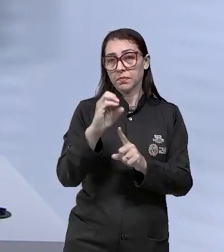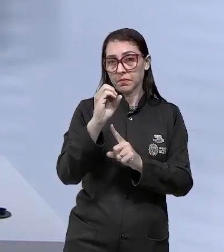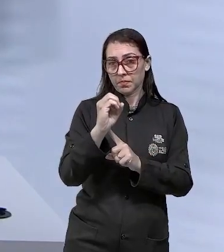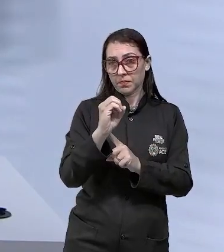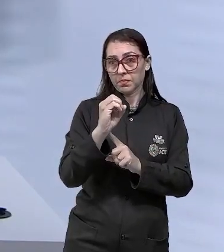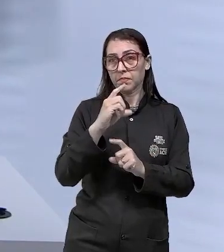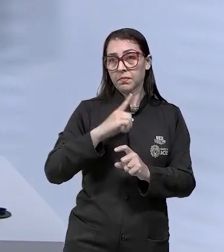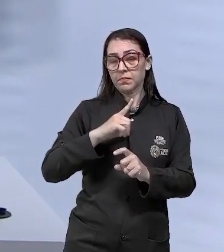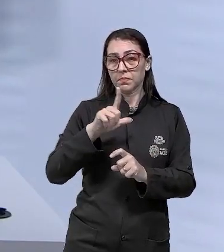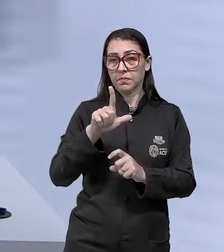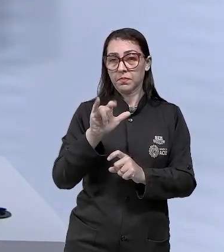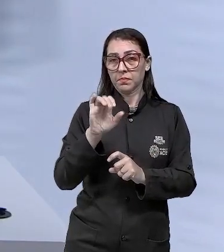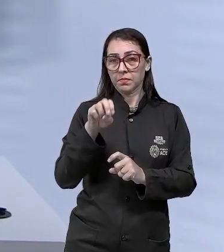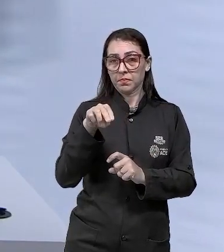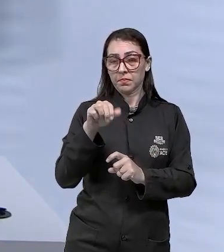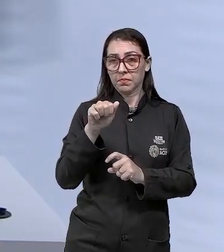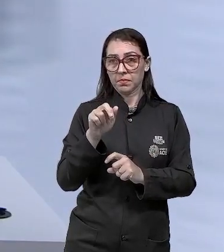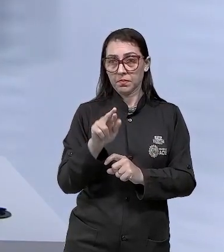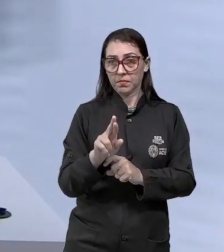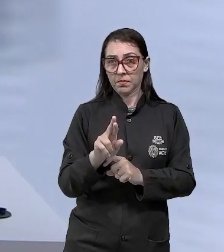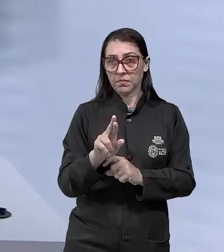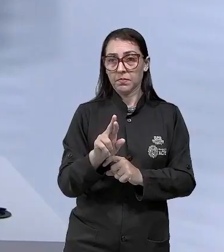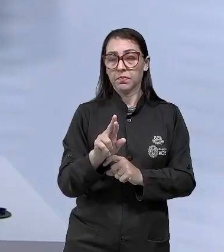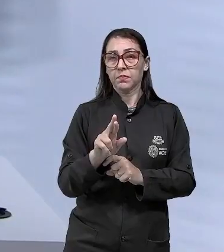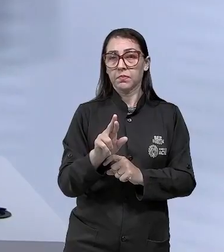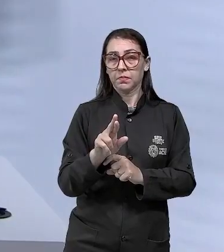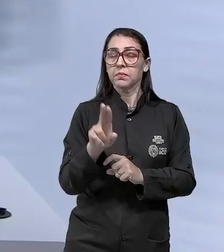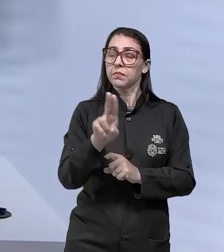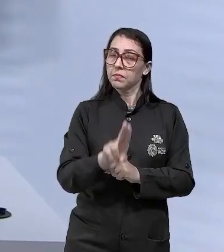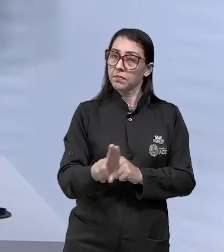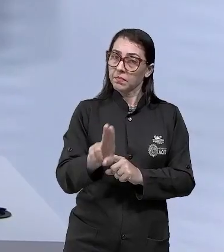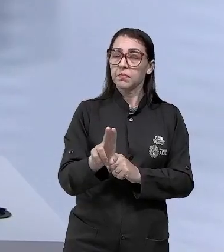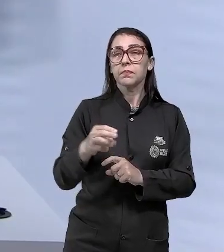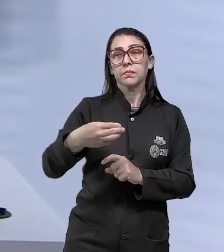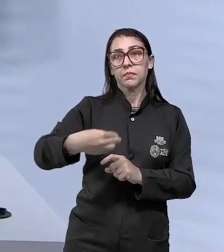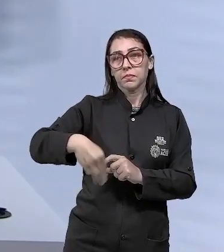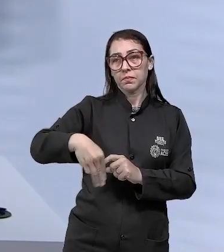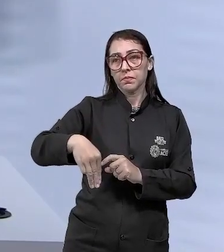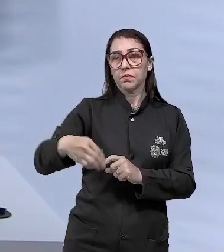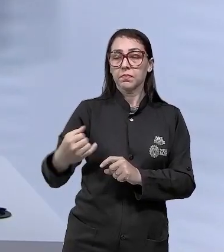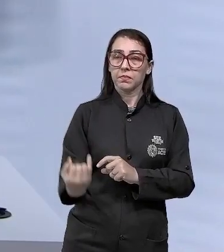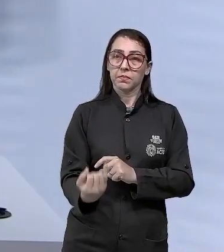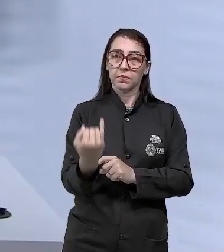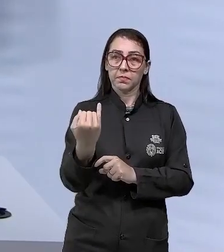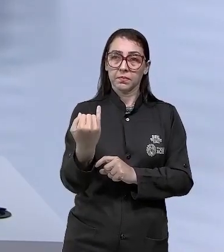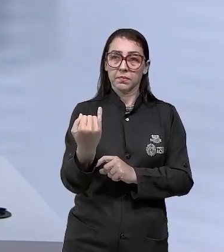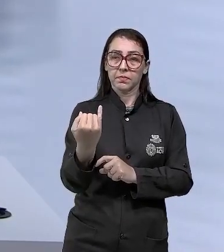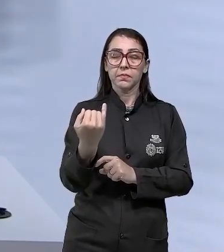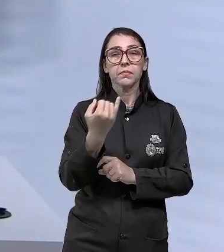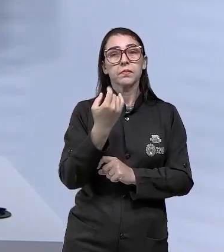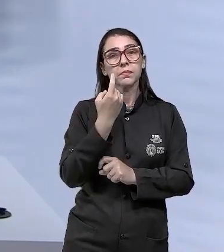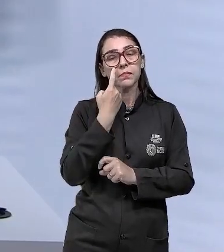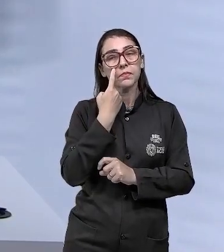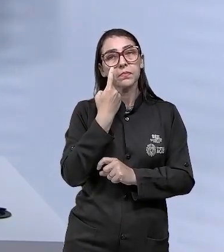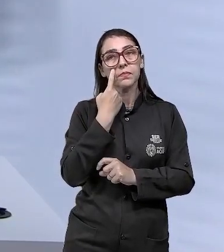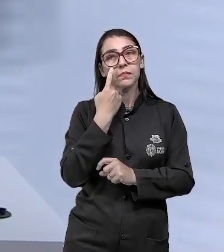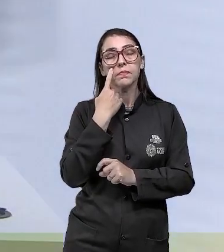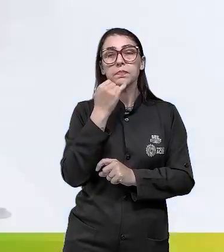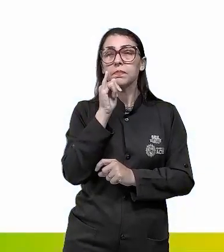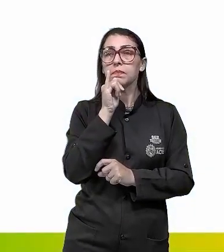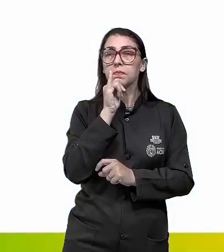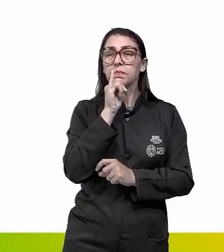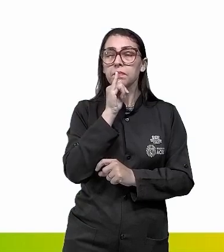função linear, que é uma função bem utilizada na matemática, bastante importante. Pois bem, vamos ver esse exemplo